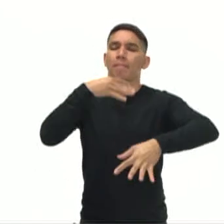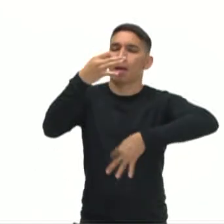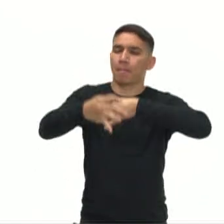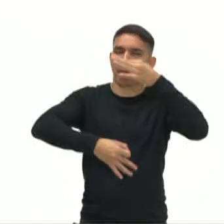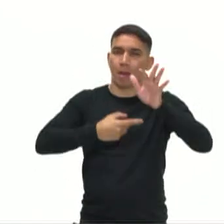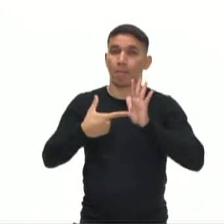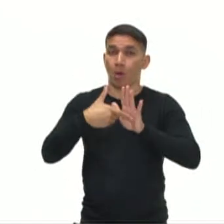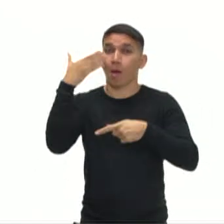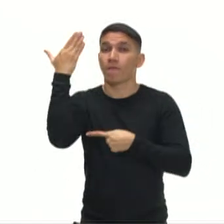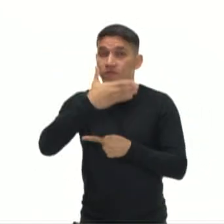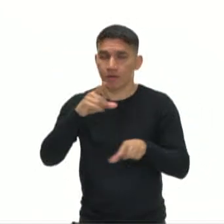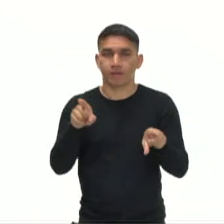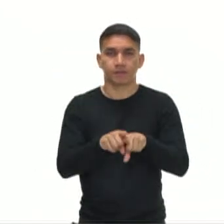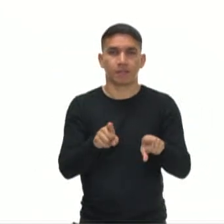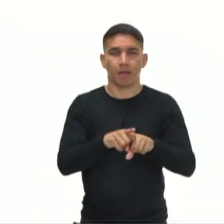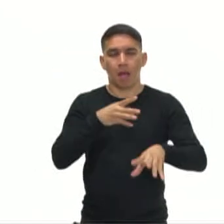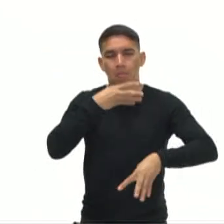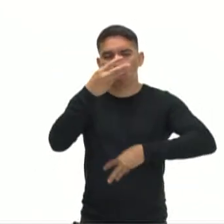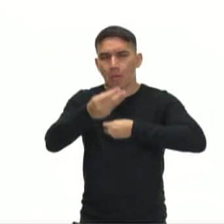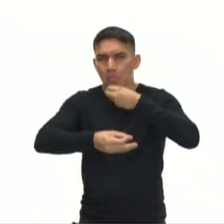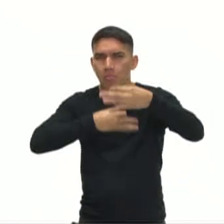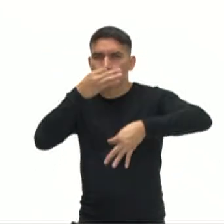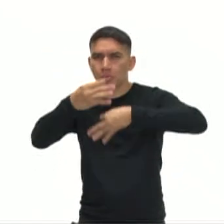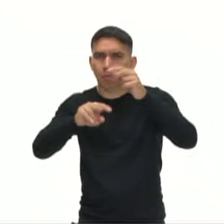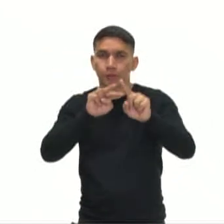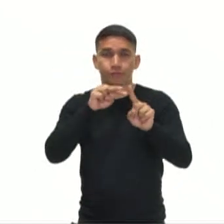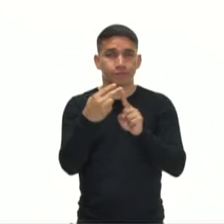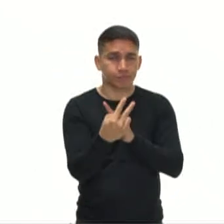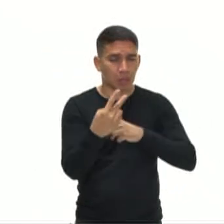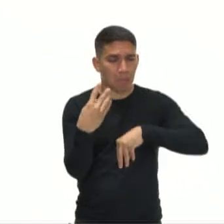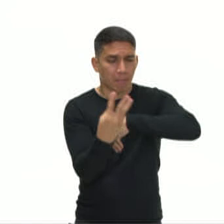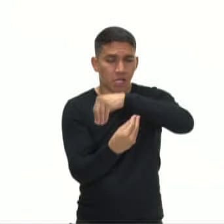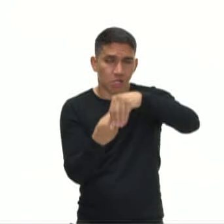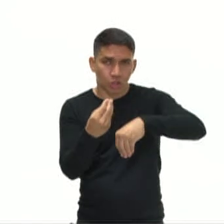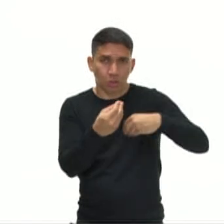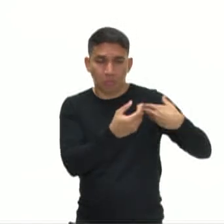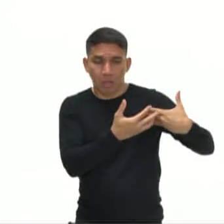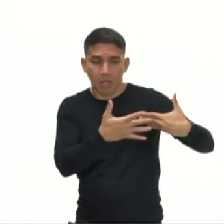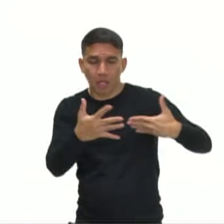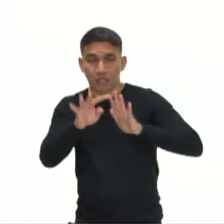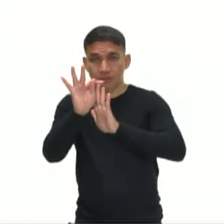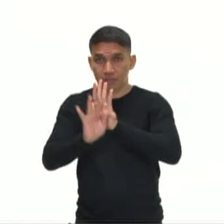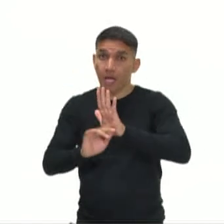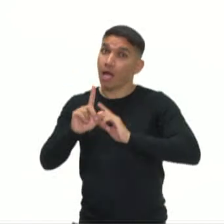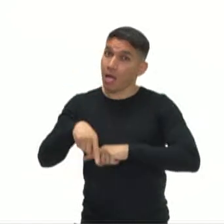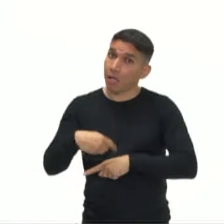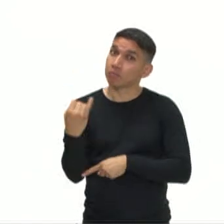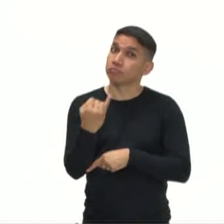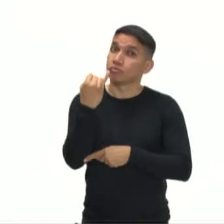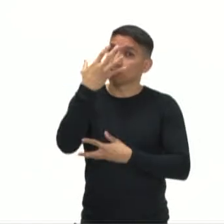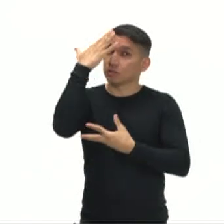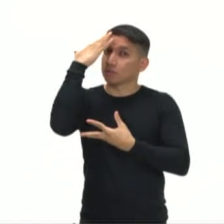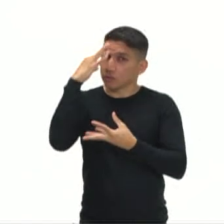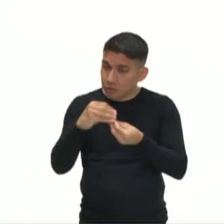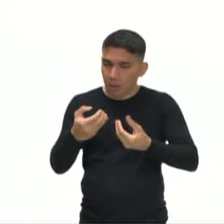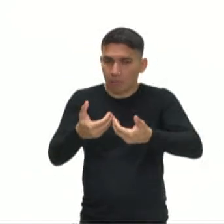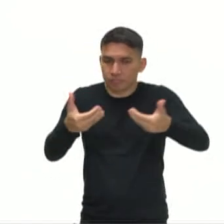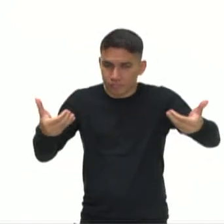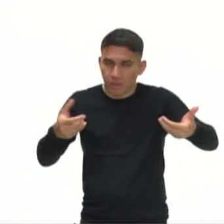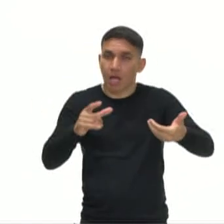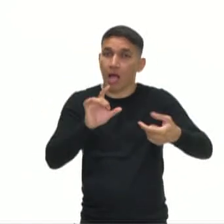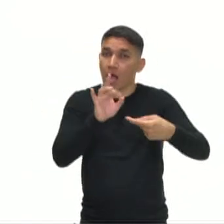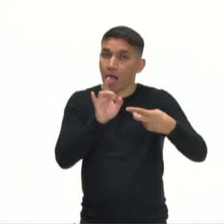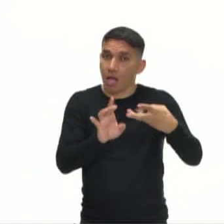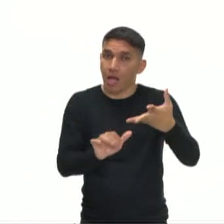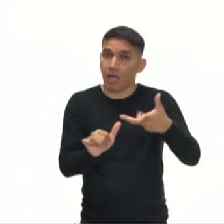traz fatos e opiniões que se misturam ao longo do texto. É importante distinguir cada um dos elementos. Os